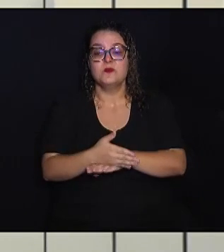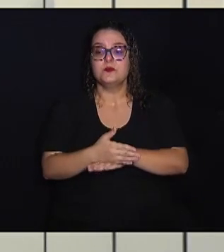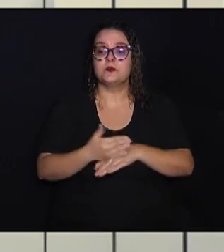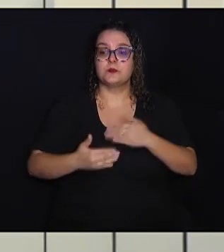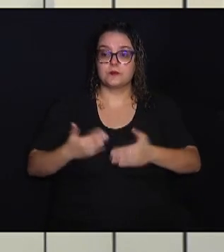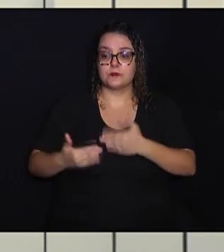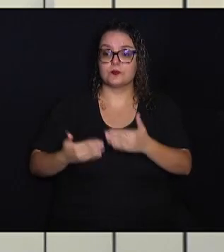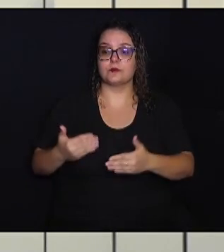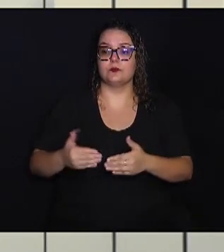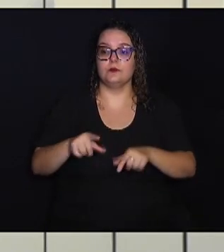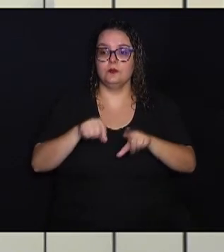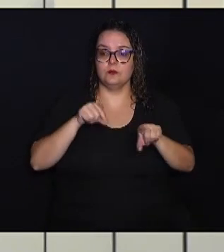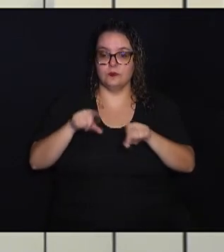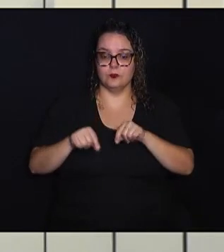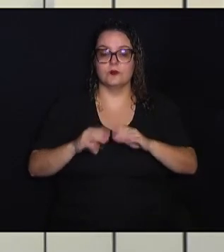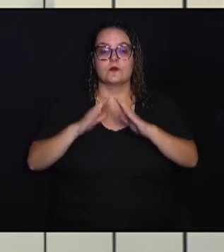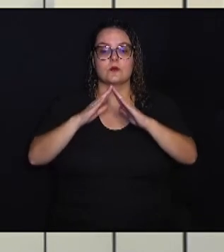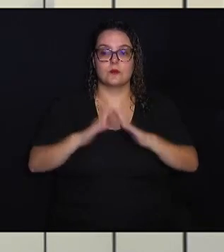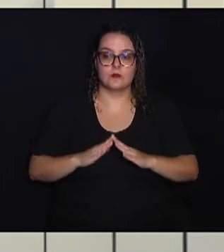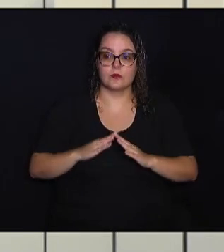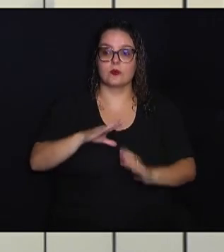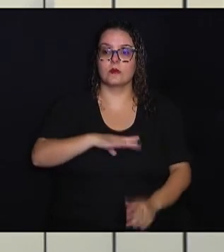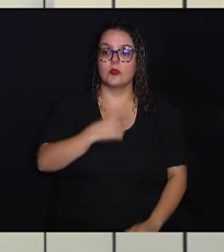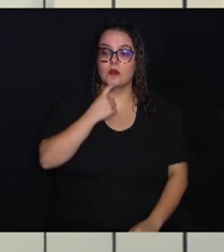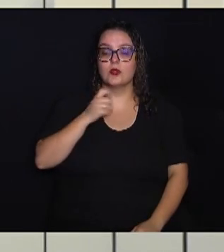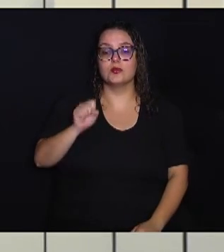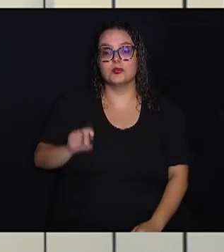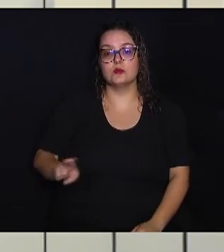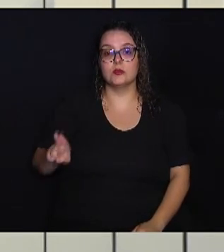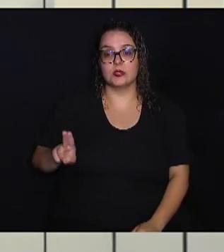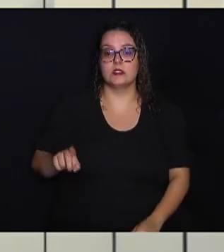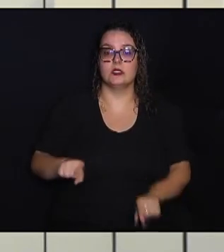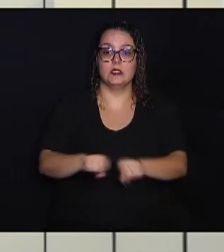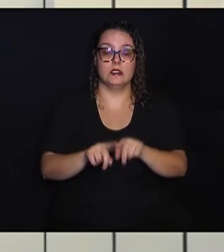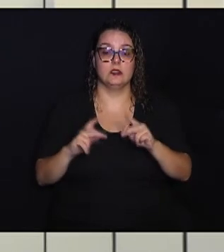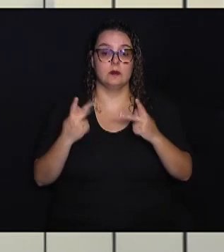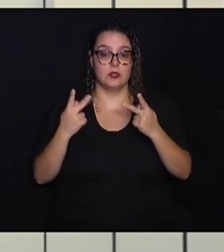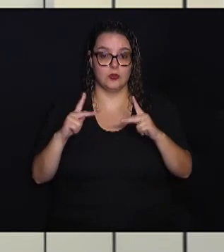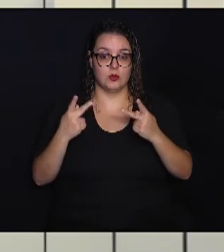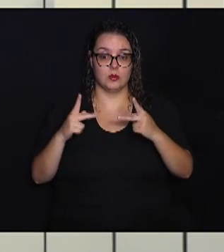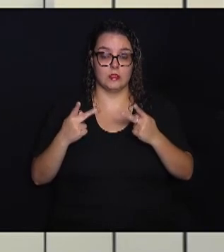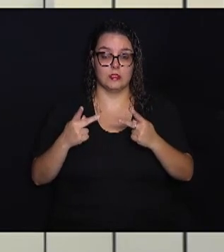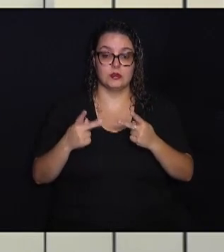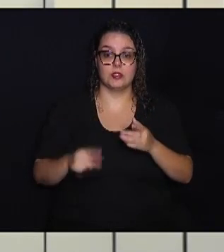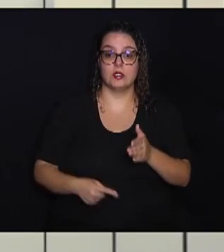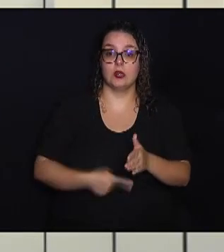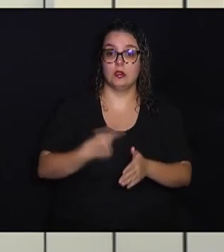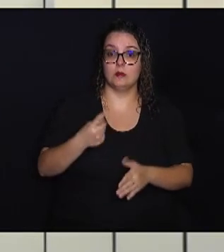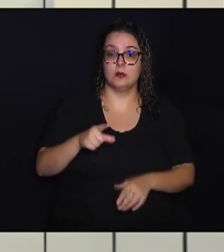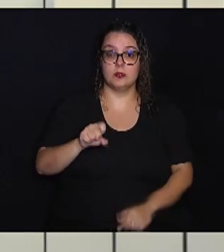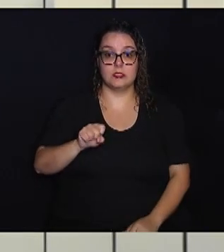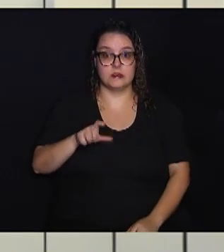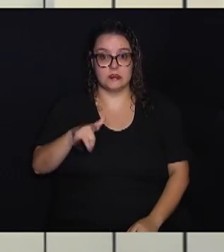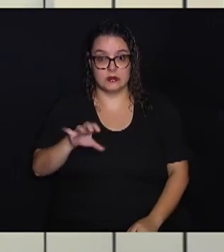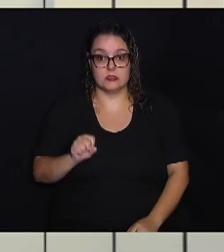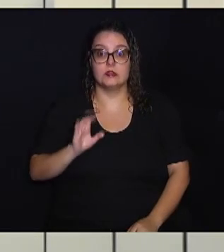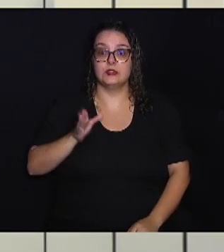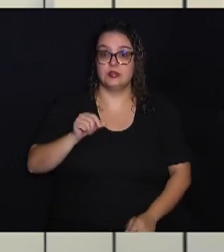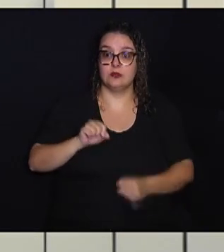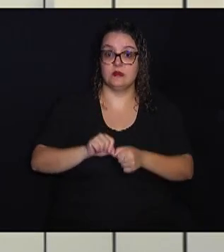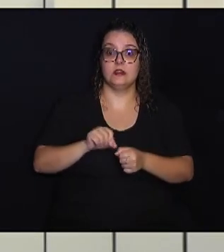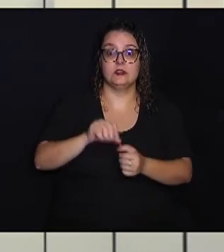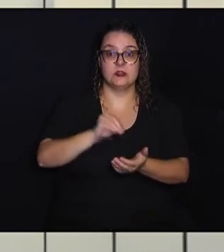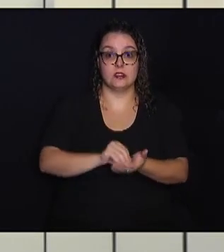processo seletivo moradores de Campinas, Sumaré e Hortolândia. A primeira seleção já foi realizada na